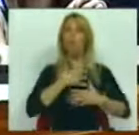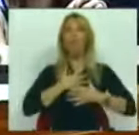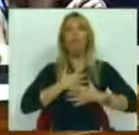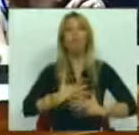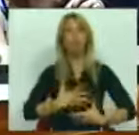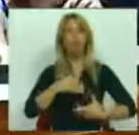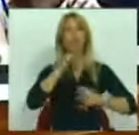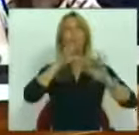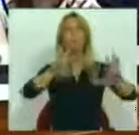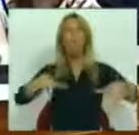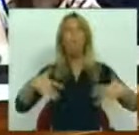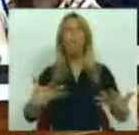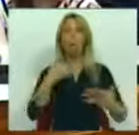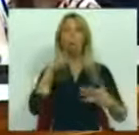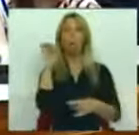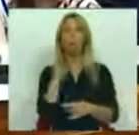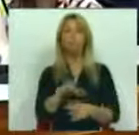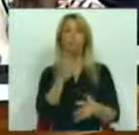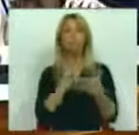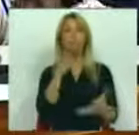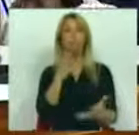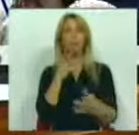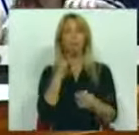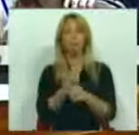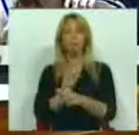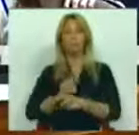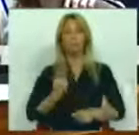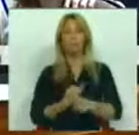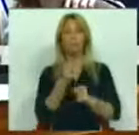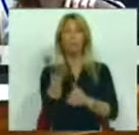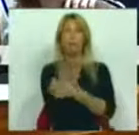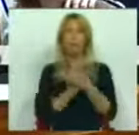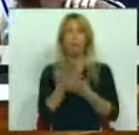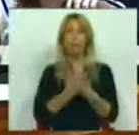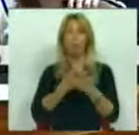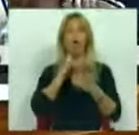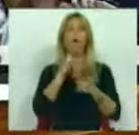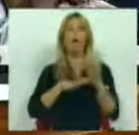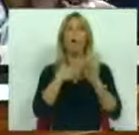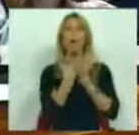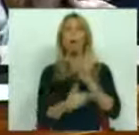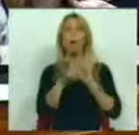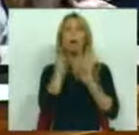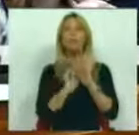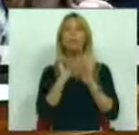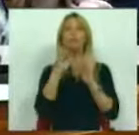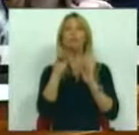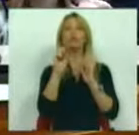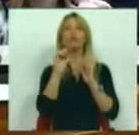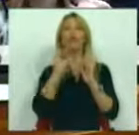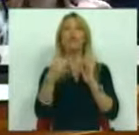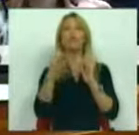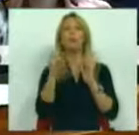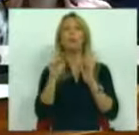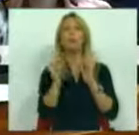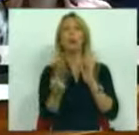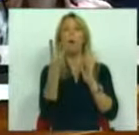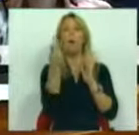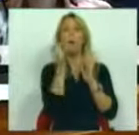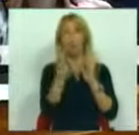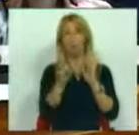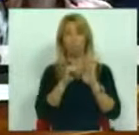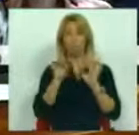pode constituir-se como um relevante ativo económico do plano do soft power estadual no atual contexto